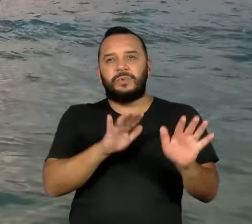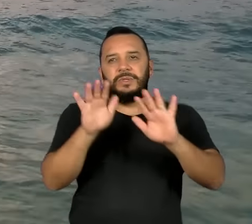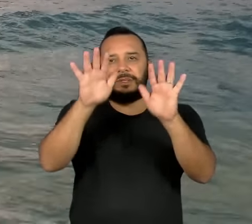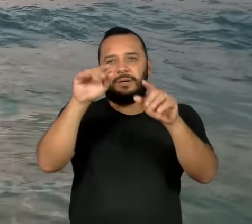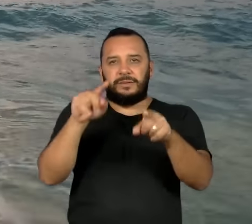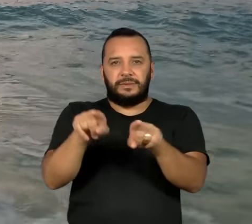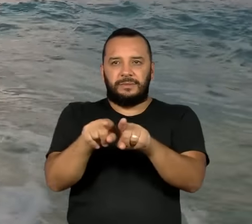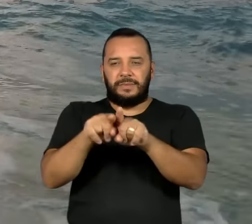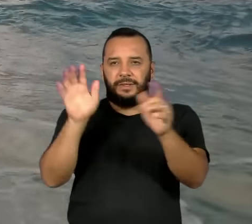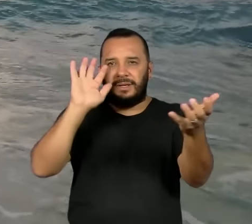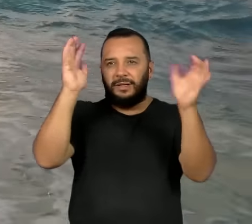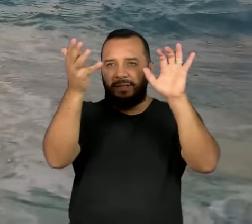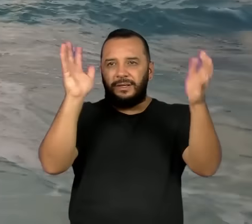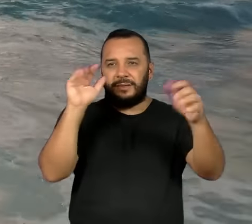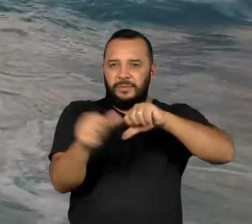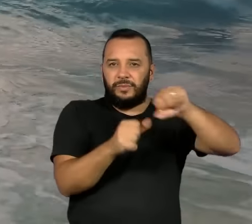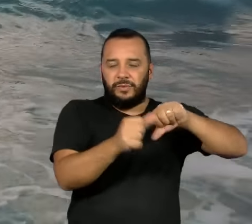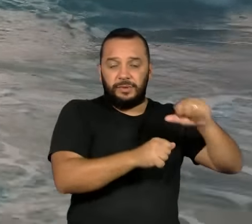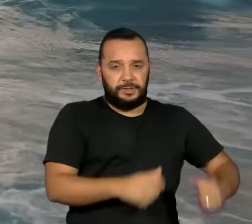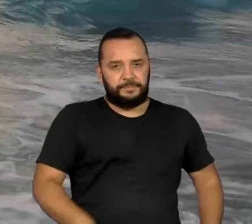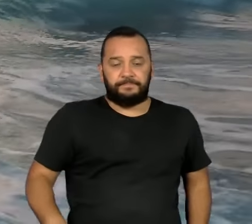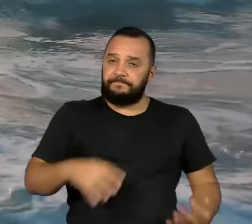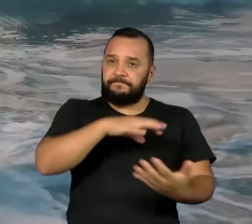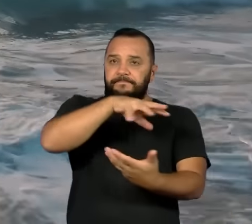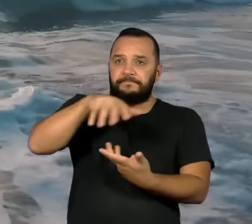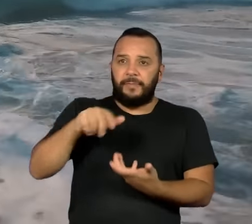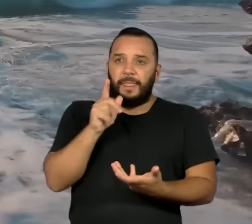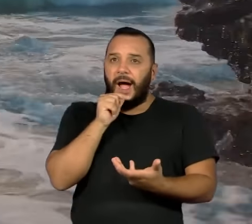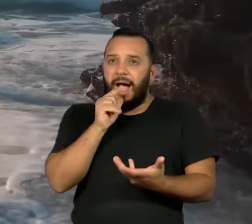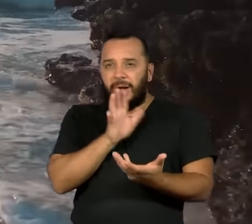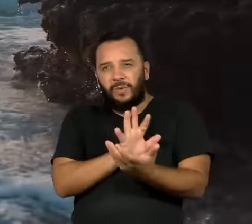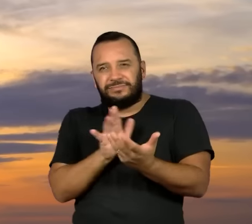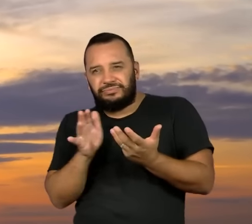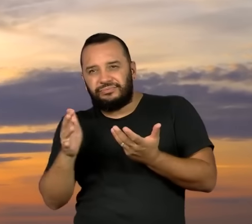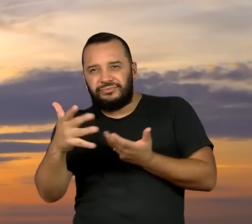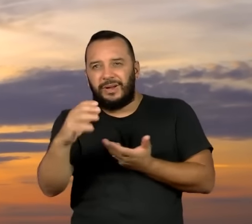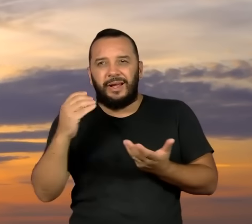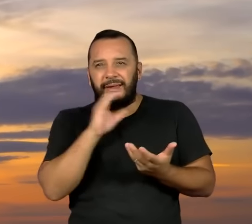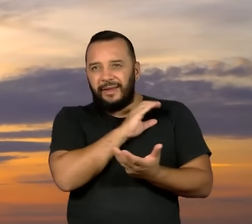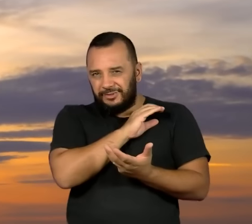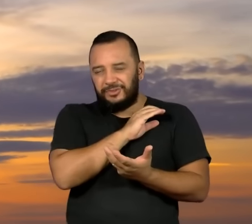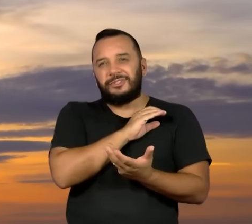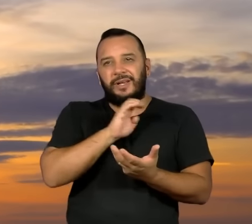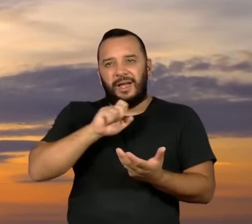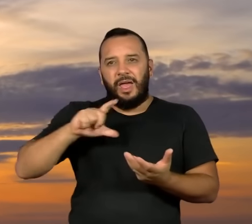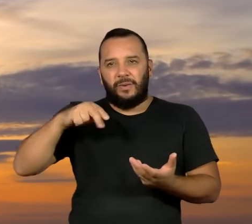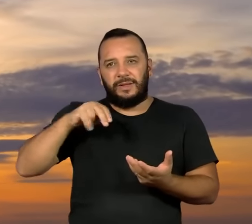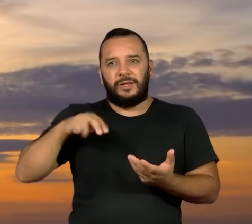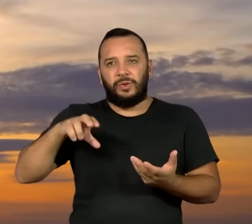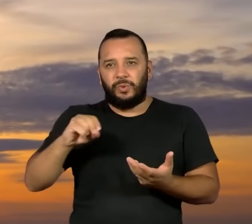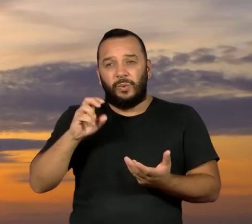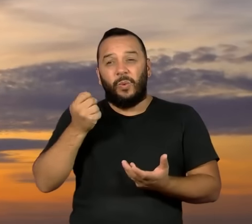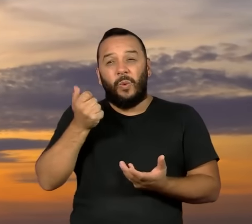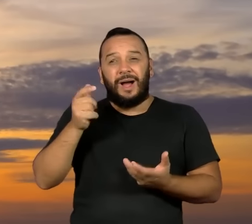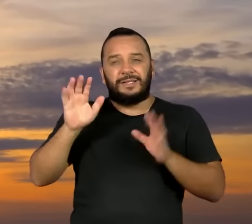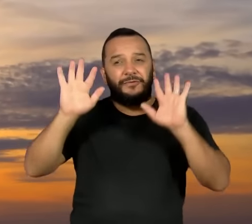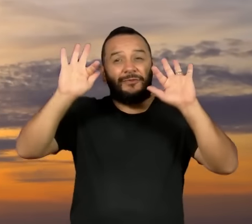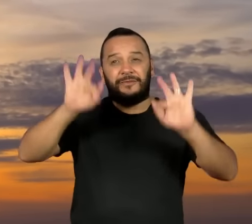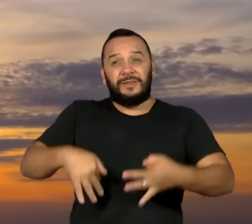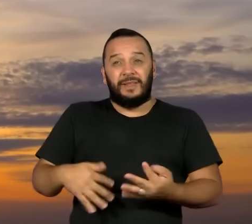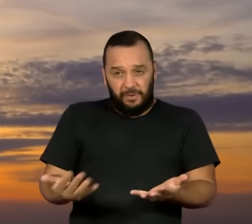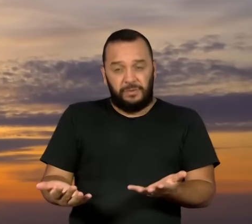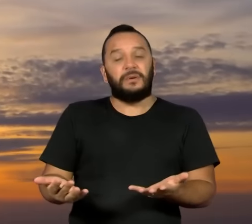O El Ninho, responsável pelo aquecimento das águas do Oceano Pacífico, entra em fase final. O fenômeno, que